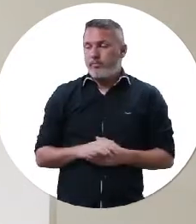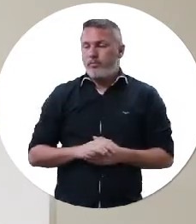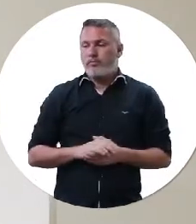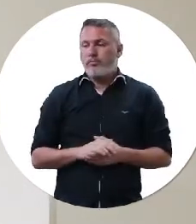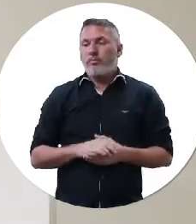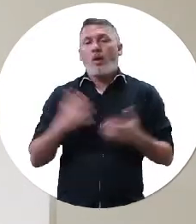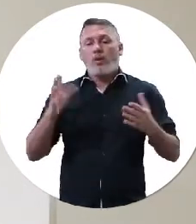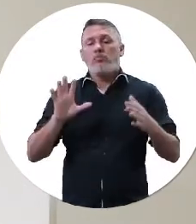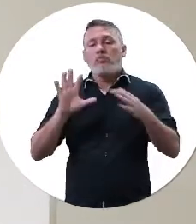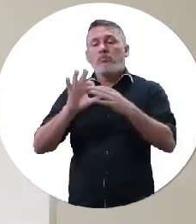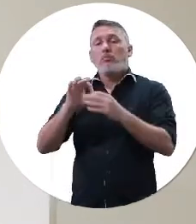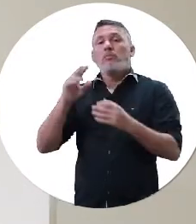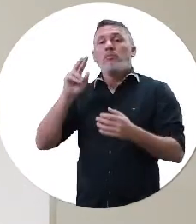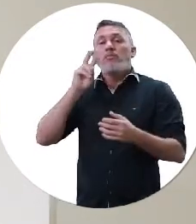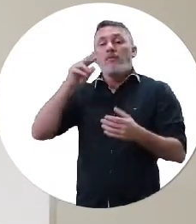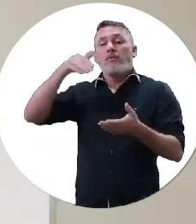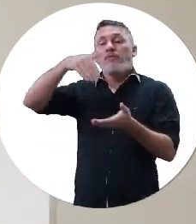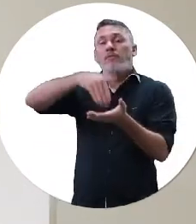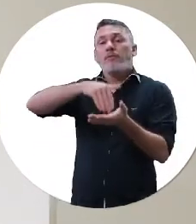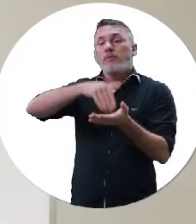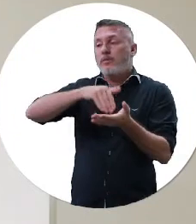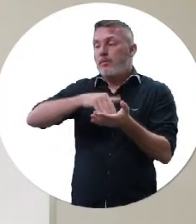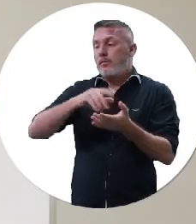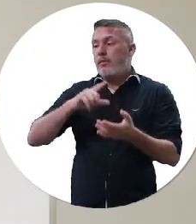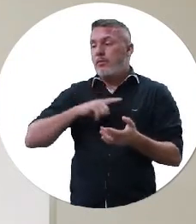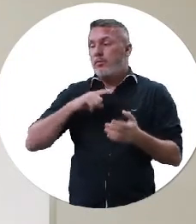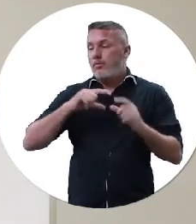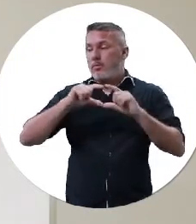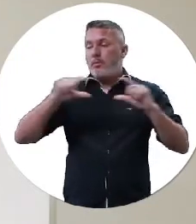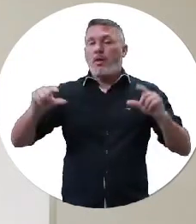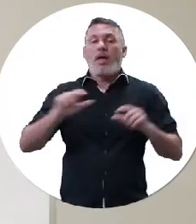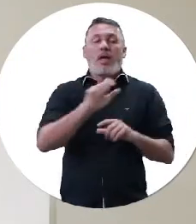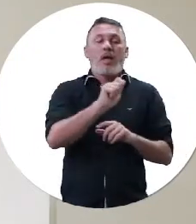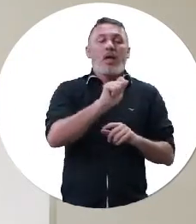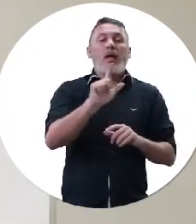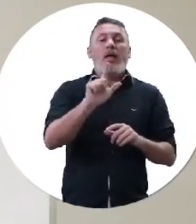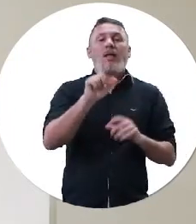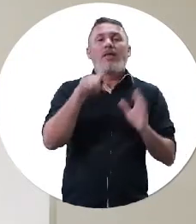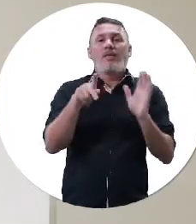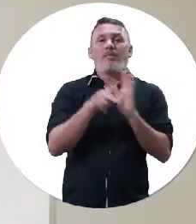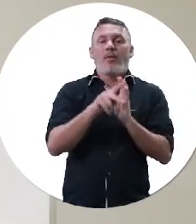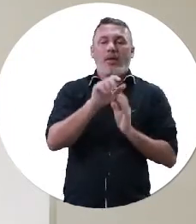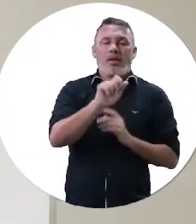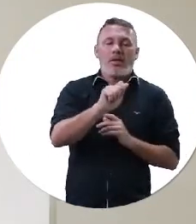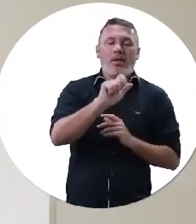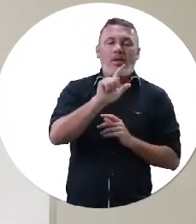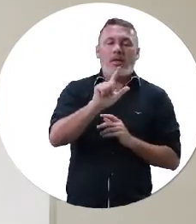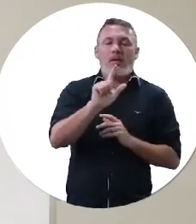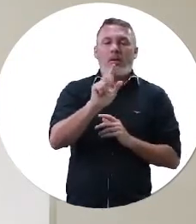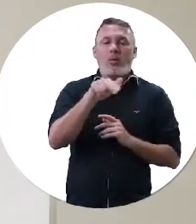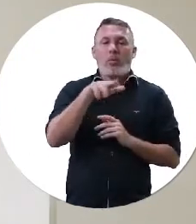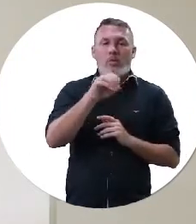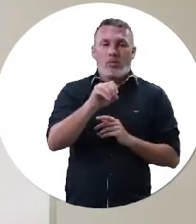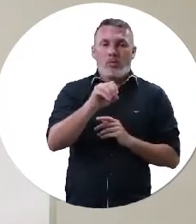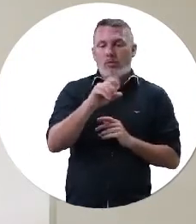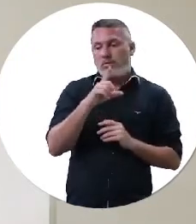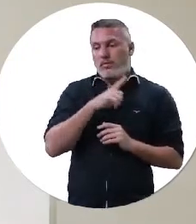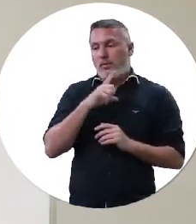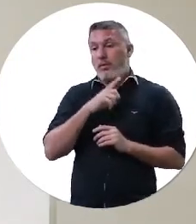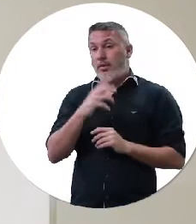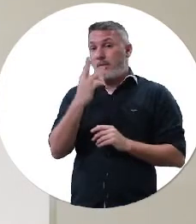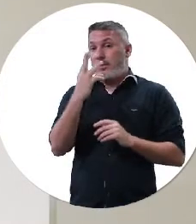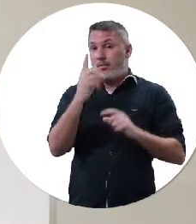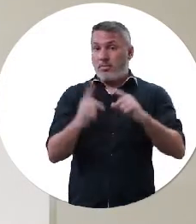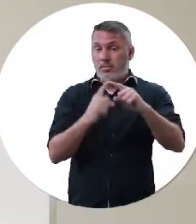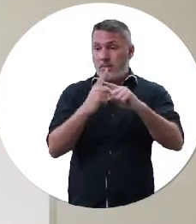3+, por isso que a gente está entre parênteses com 3 partes negativas para estabilizar essa carga positiva. Ok? Então